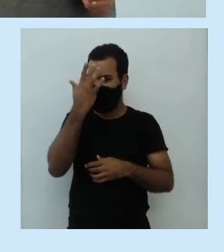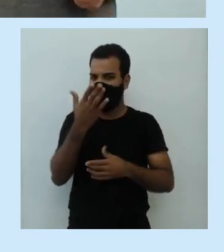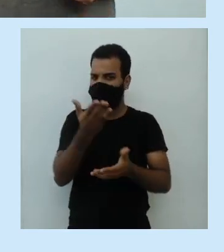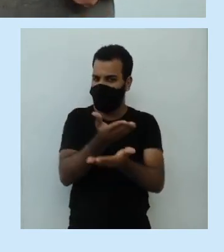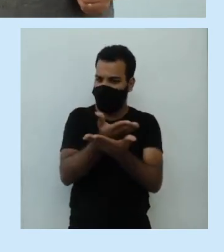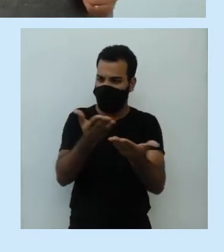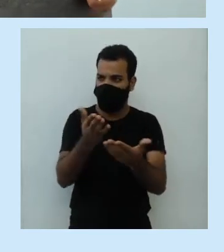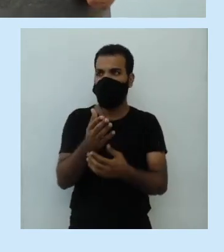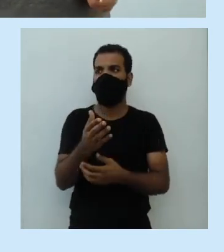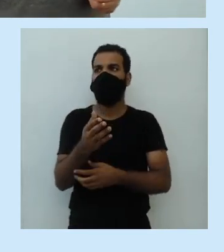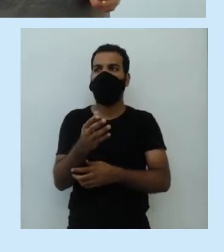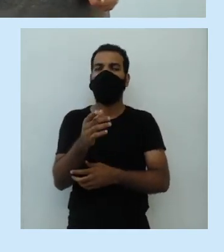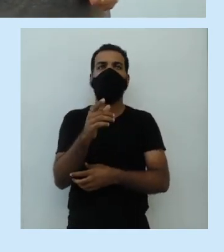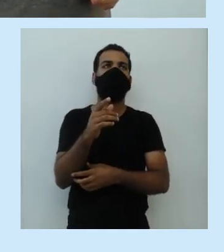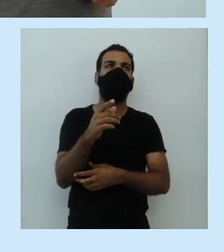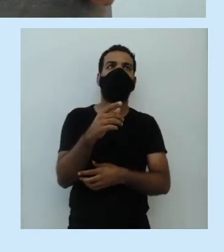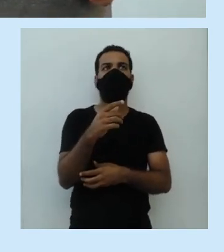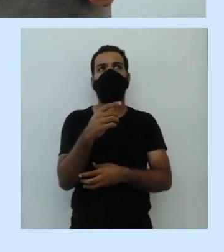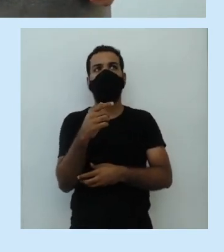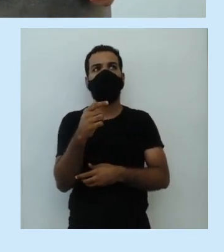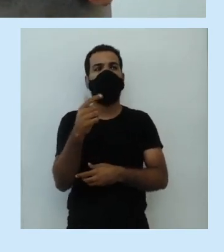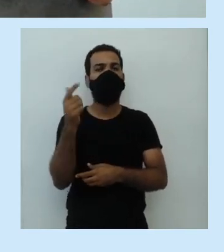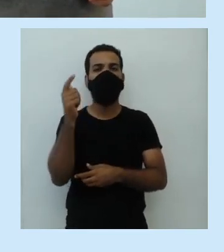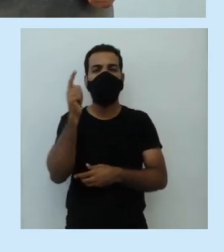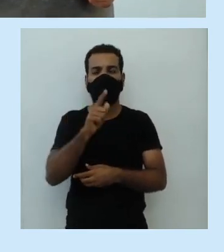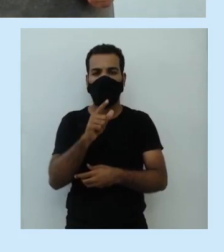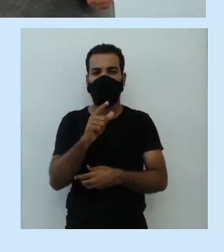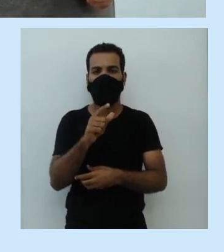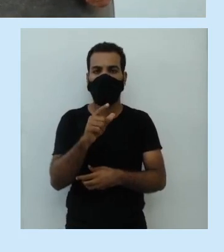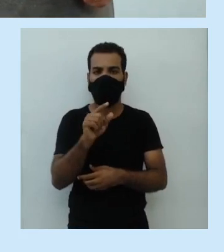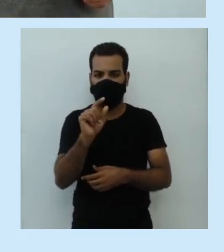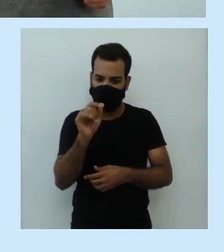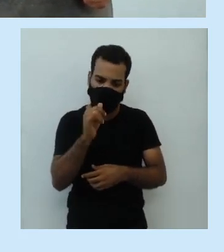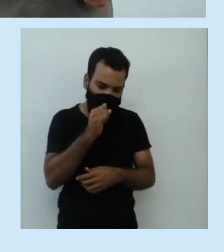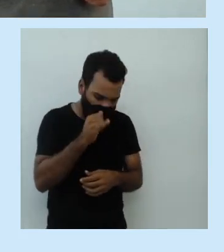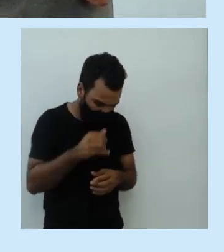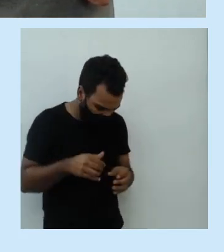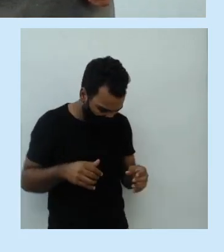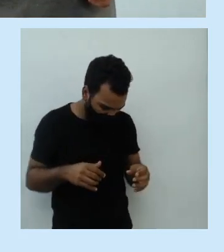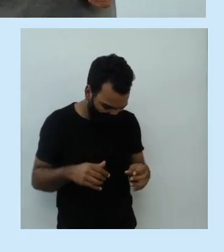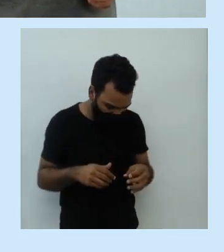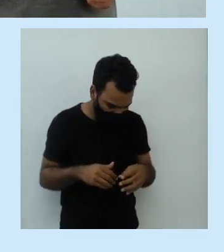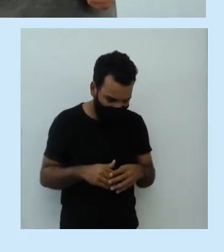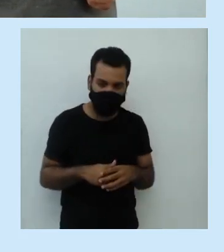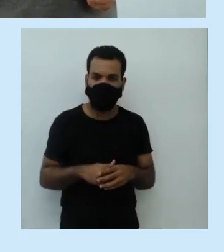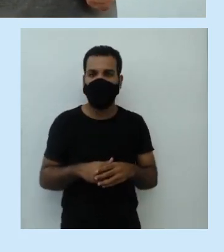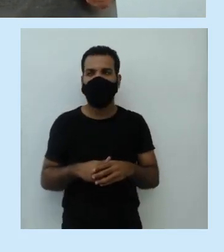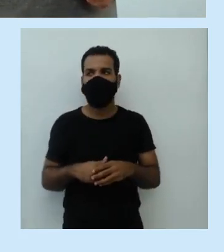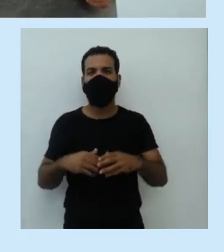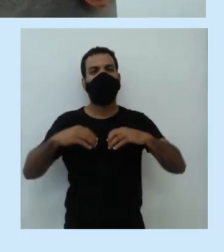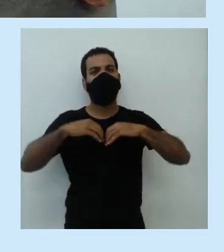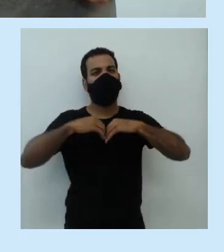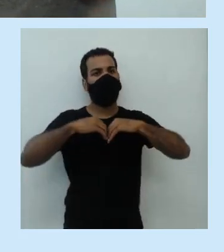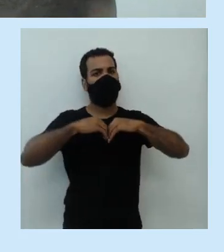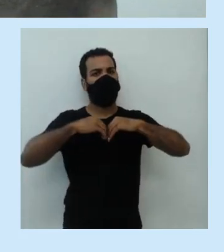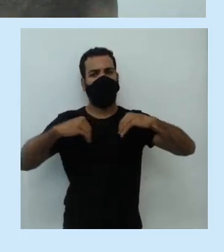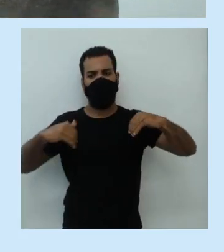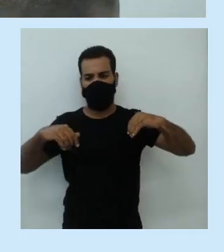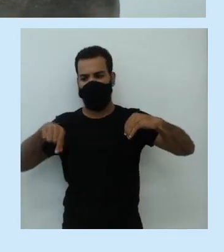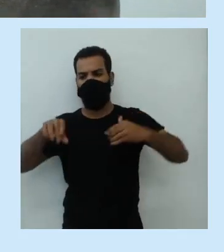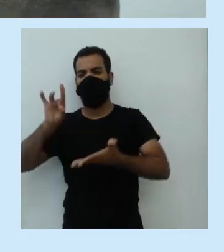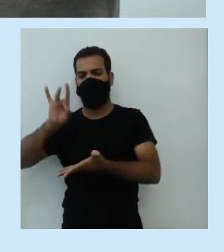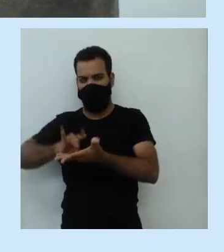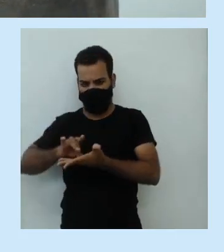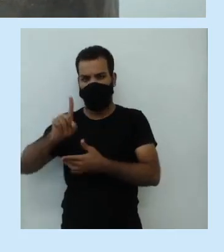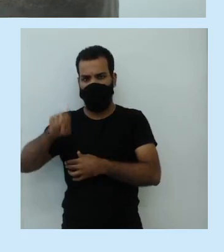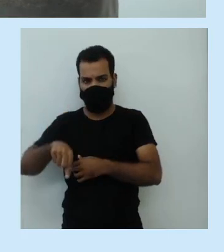vocês conseguirem separar, né, aquilo que realmente é uma realidade daquilo